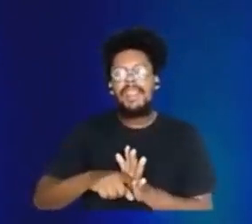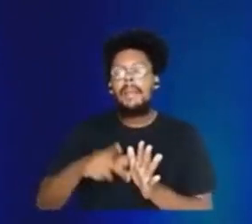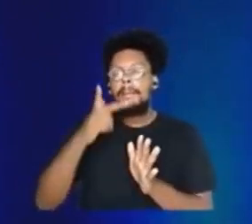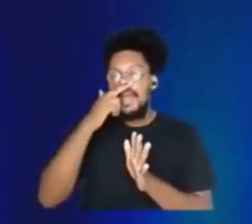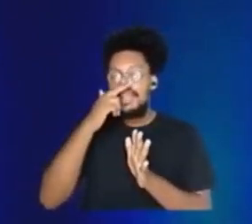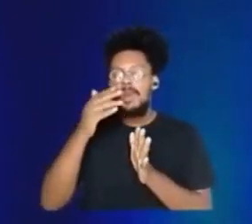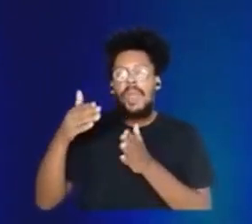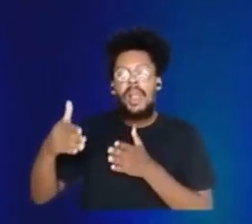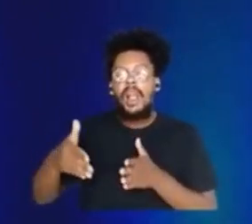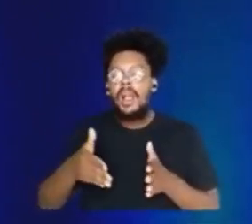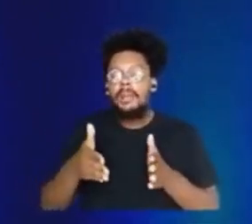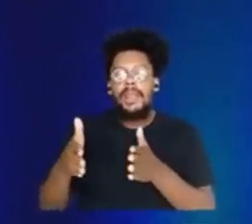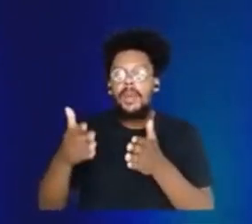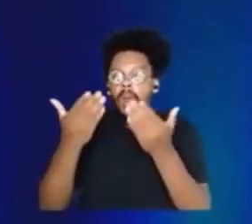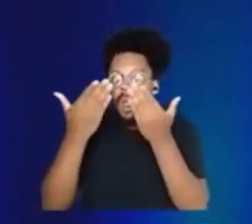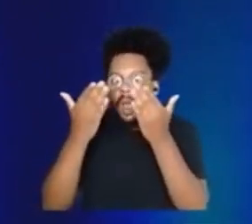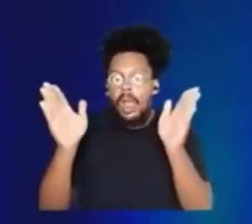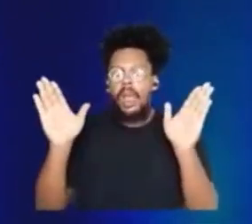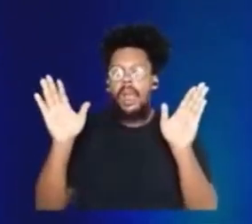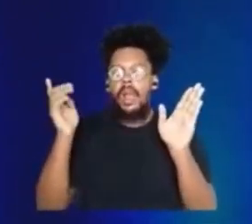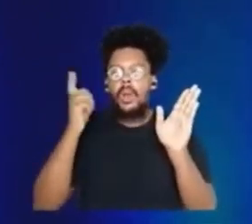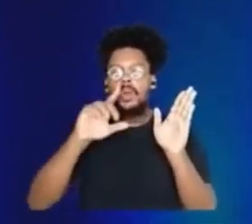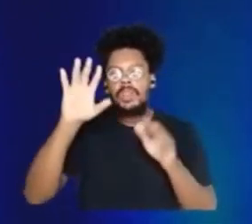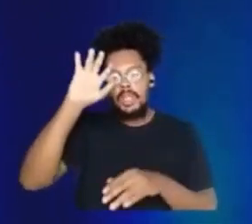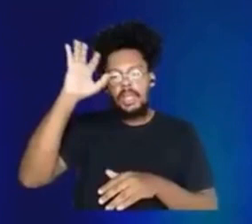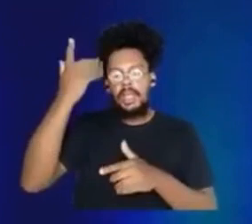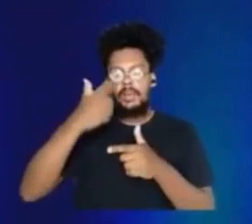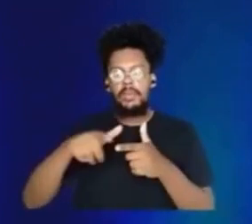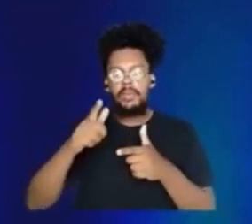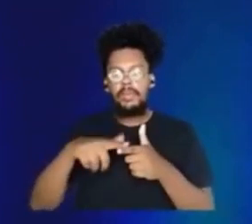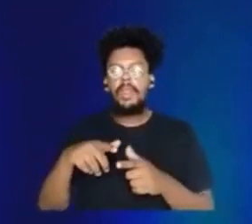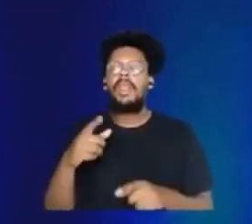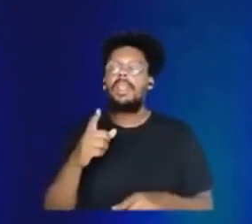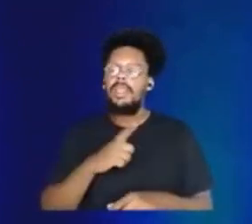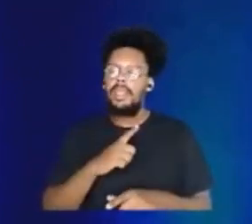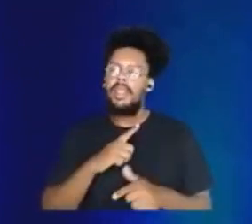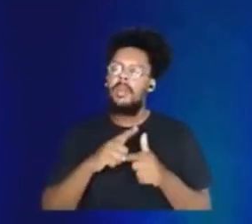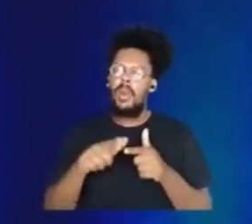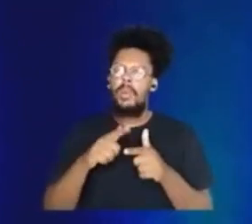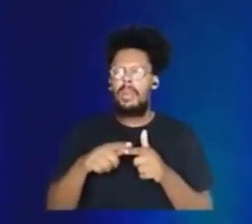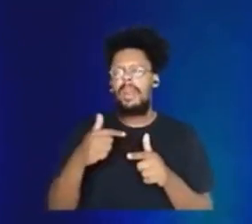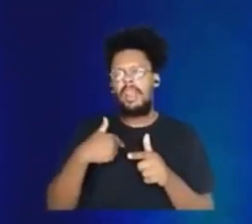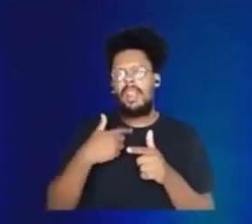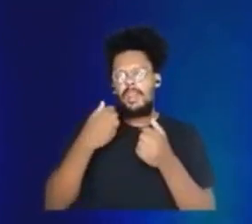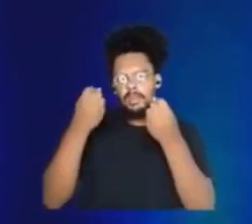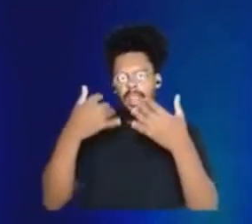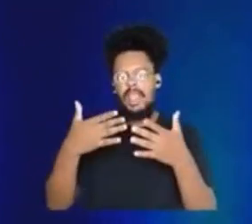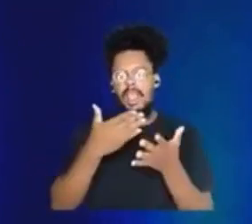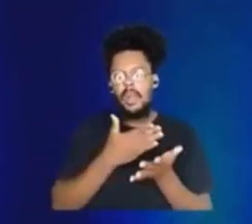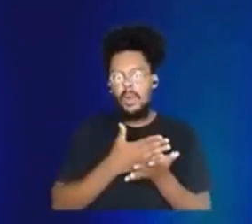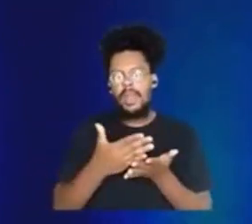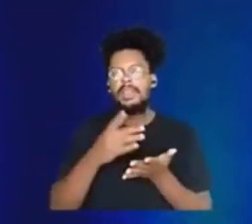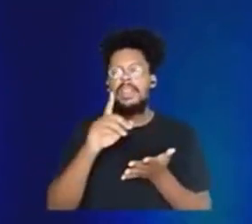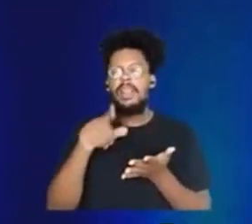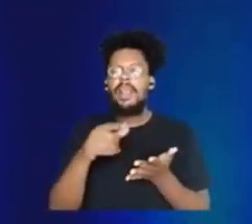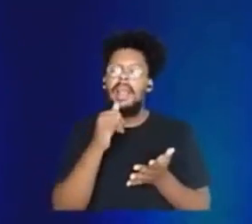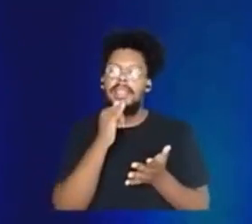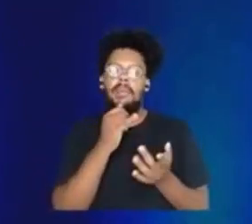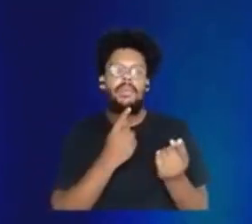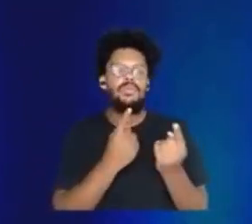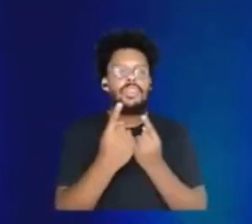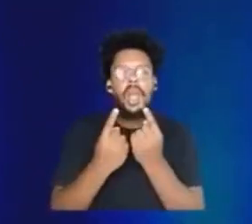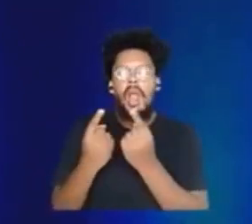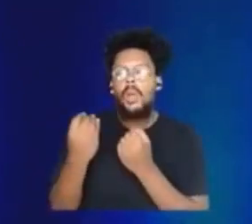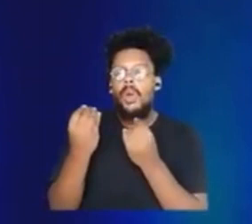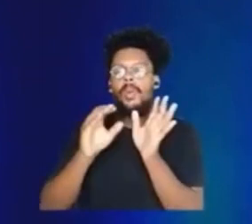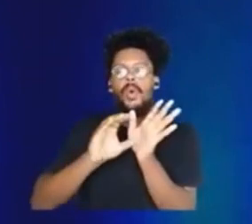buscar soluções. Isso passa por enfrentar aquele problema que eu falei no começo, que está nos nossos diálogos com o Google e com outras empresas, de entender o